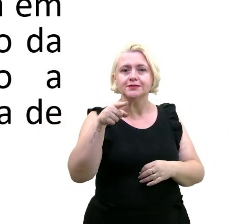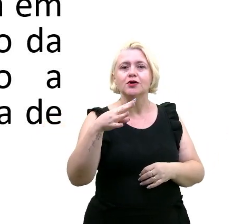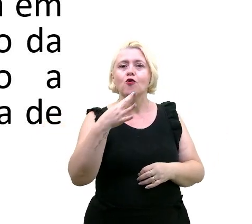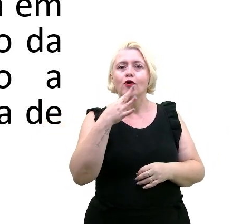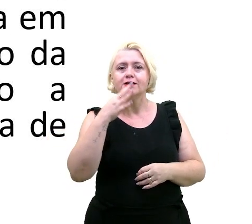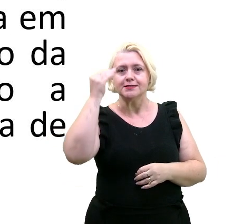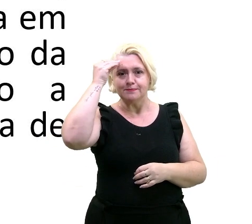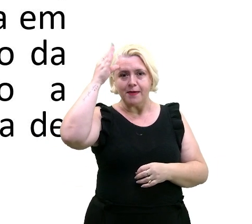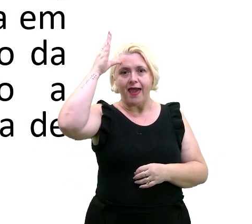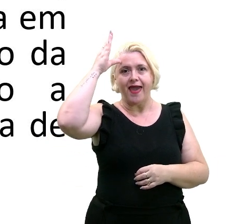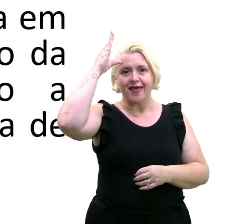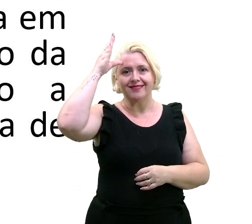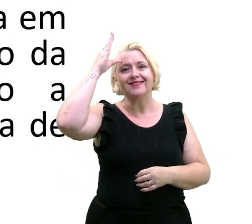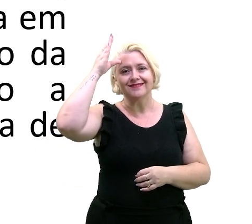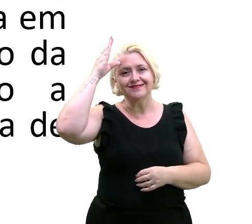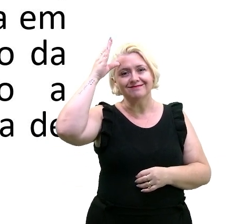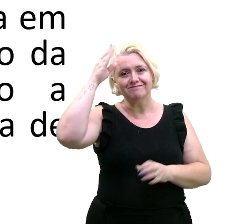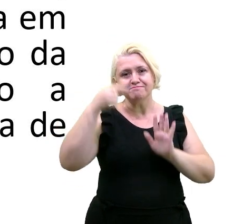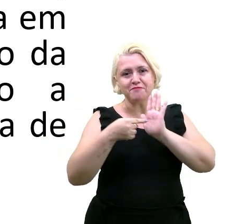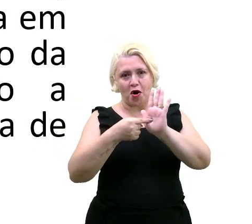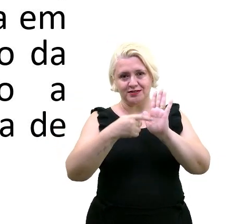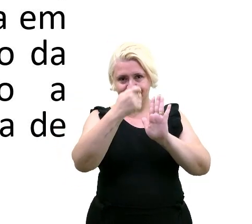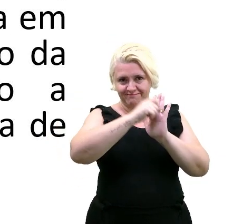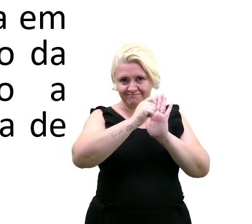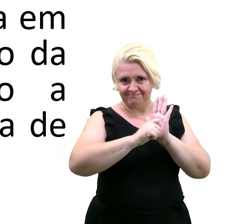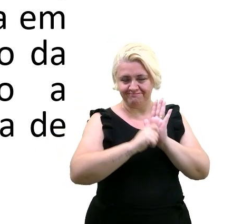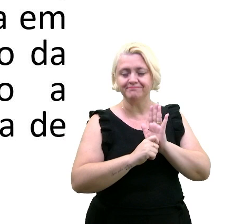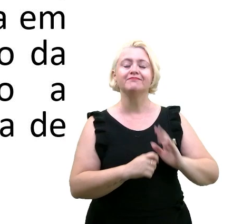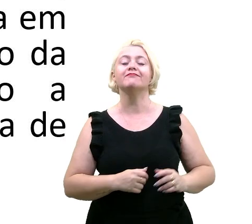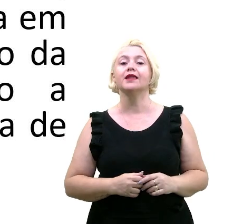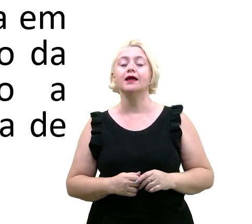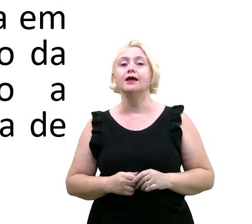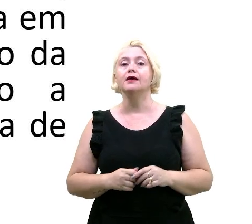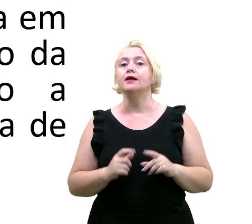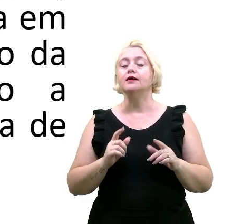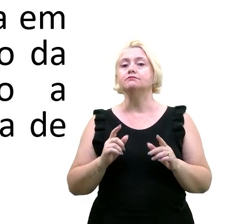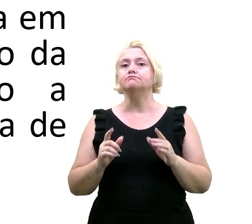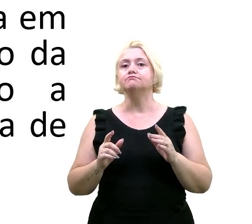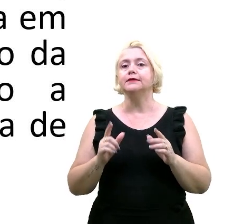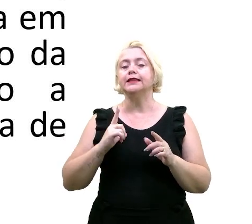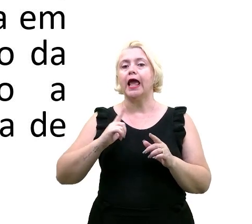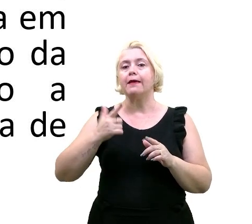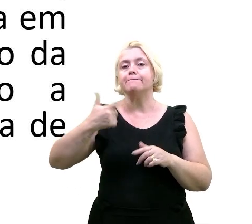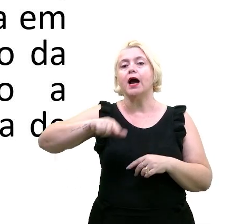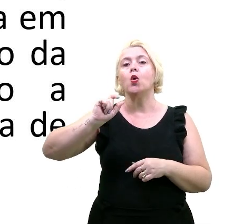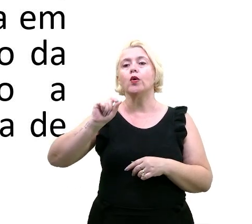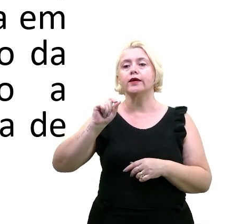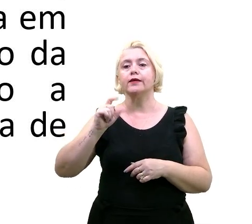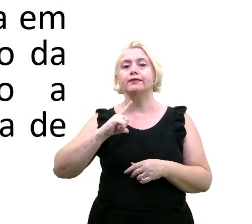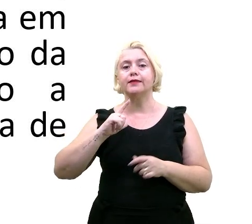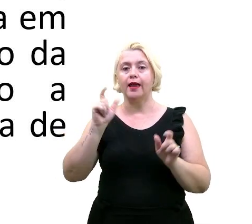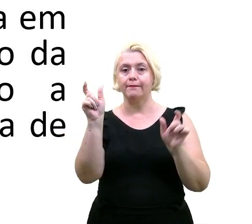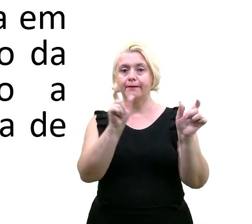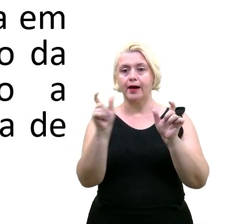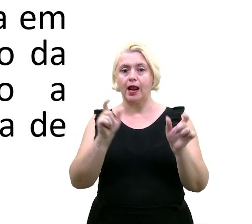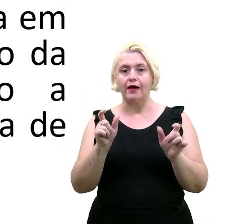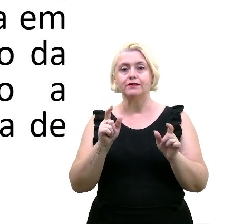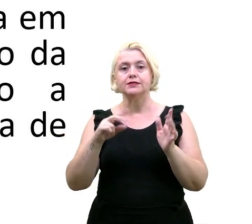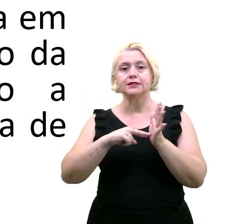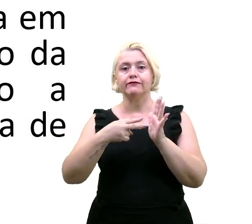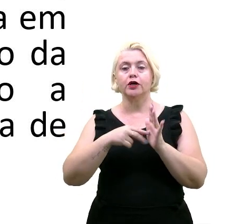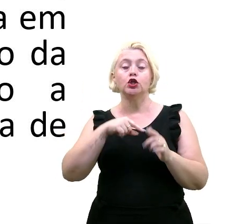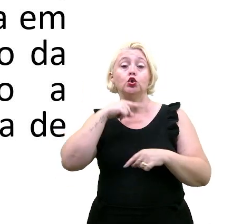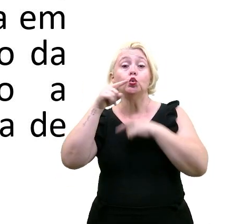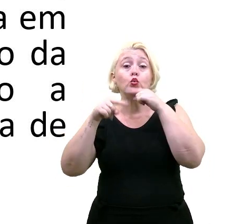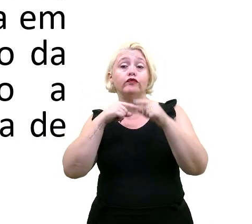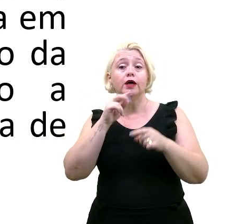nós temos isso aí que mais que nós temos nós temos modalizadores de dúvida não é